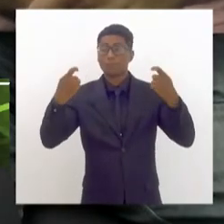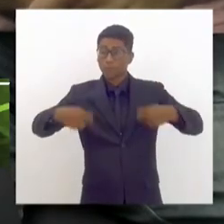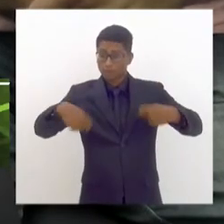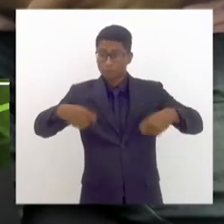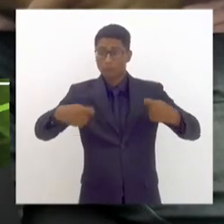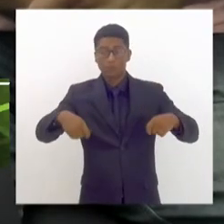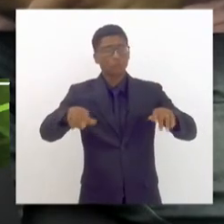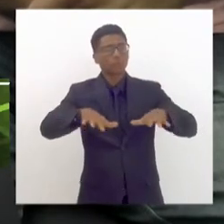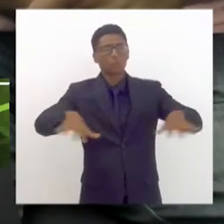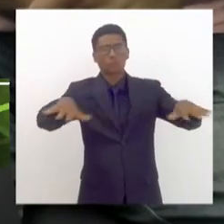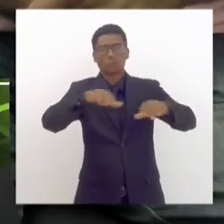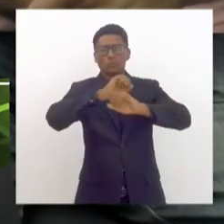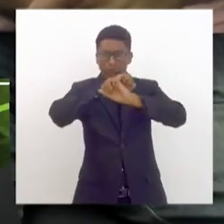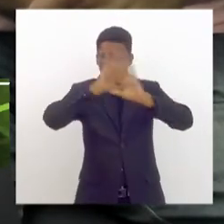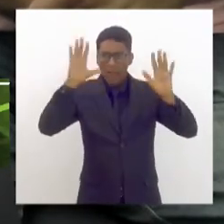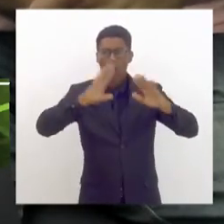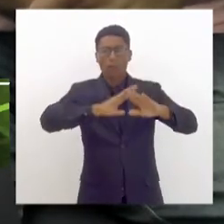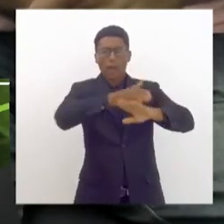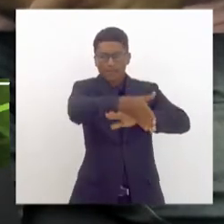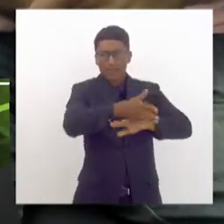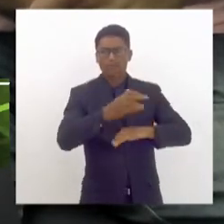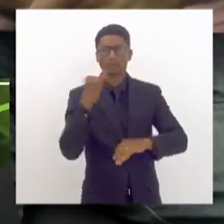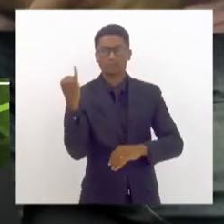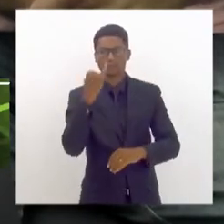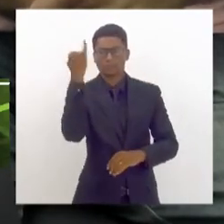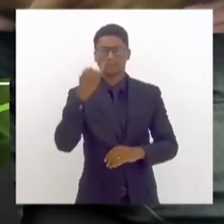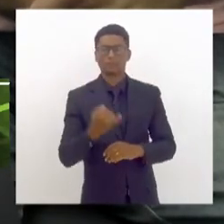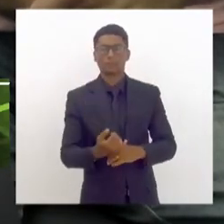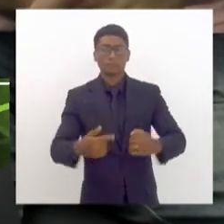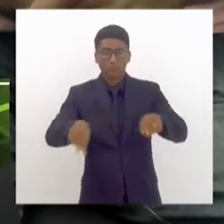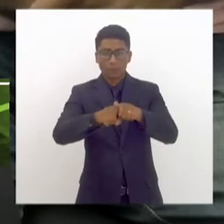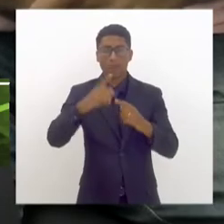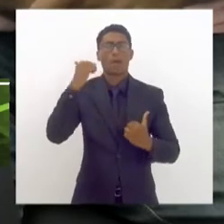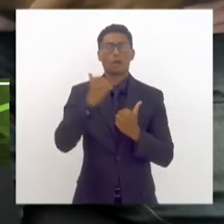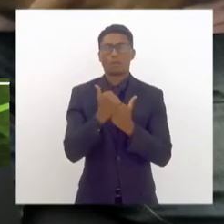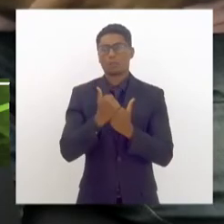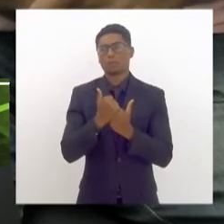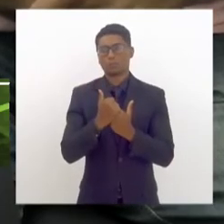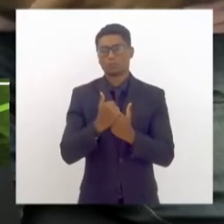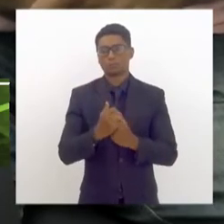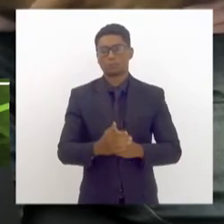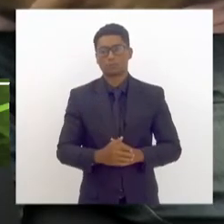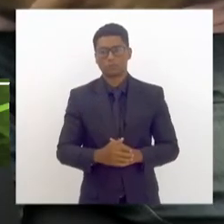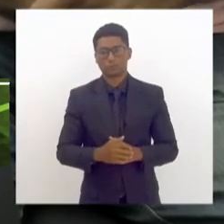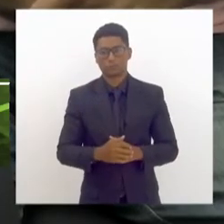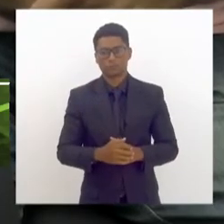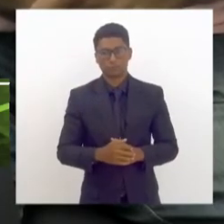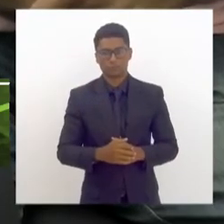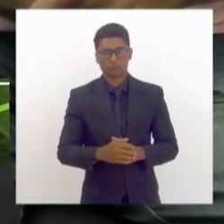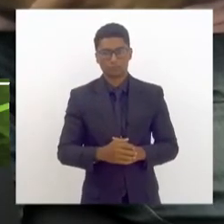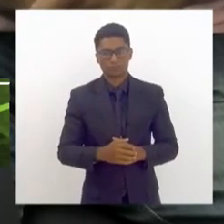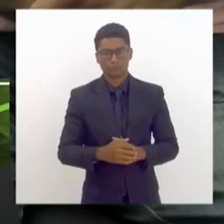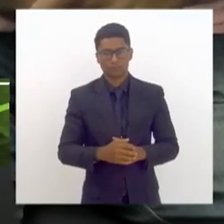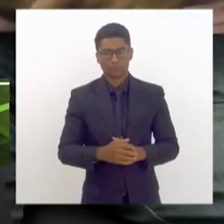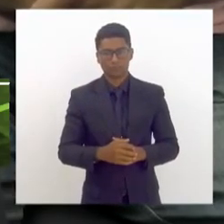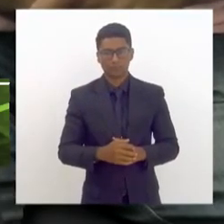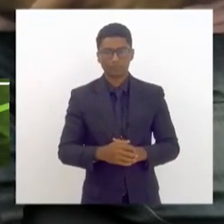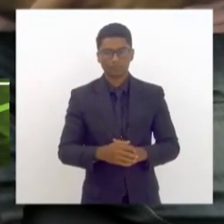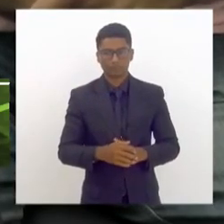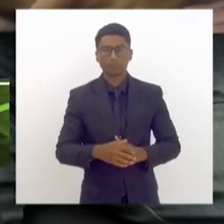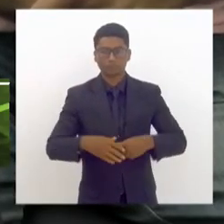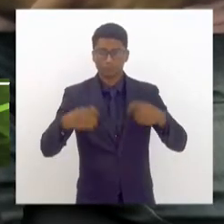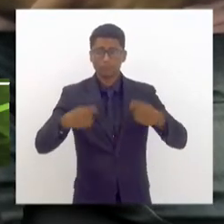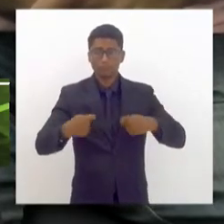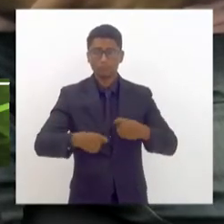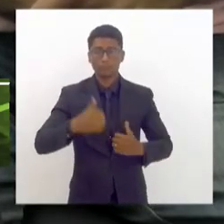única. A logística de apoio também. E a casa precisa dar esse respaldo para que as